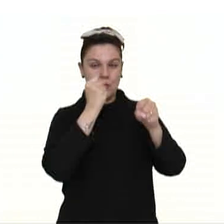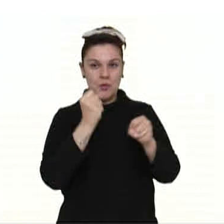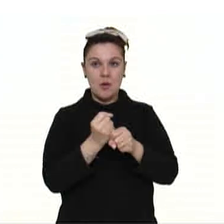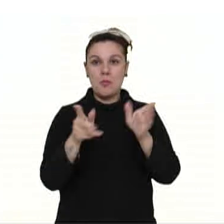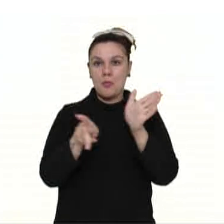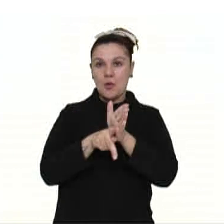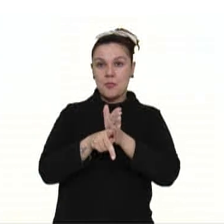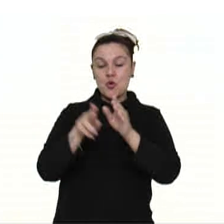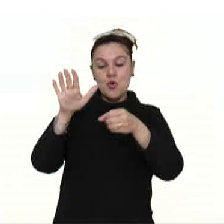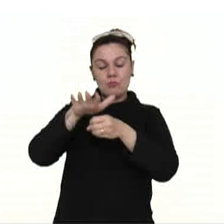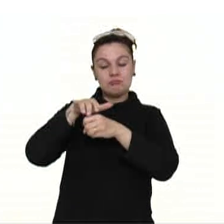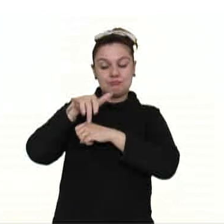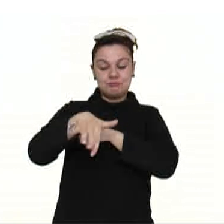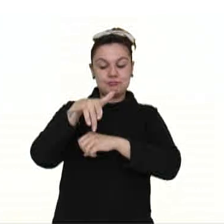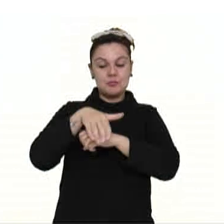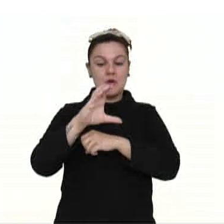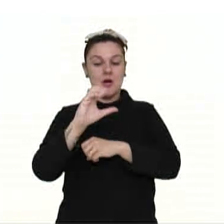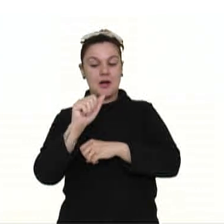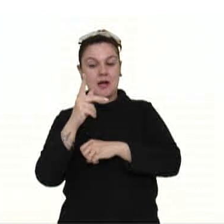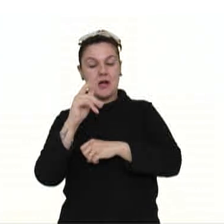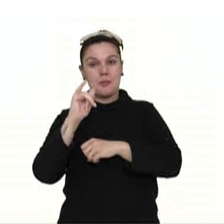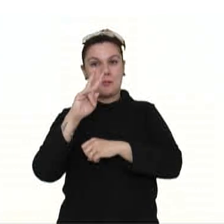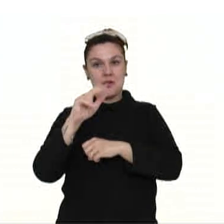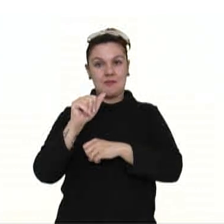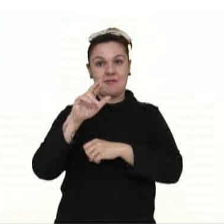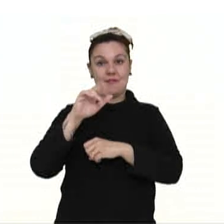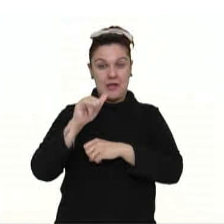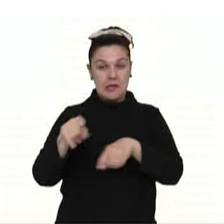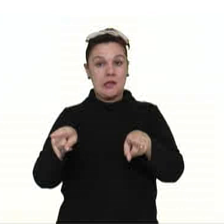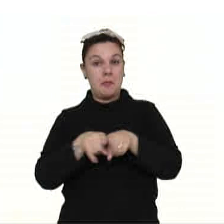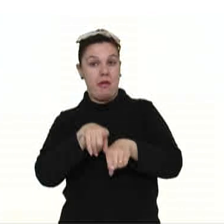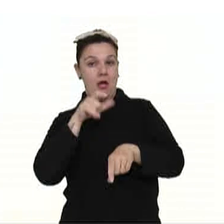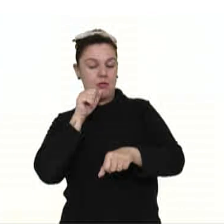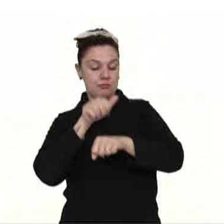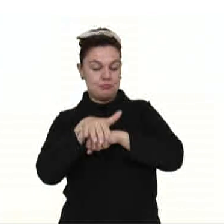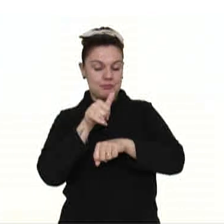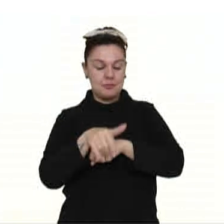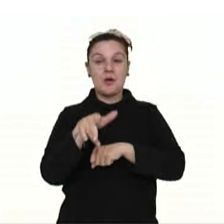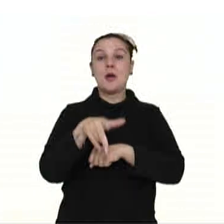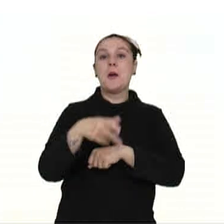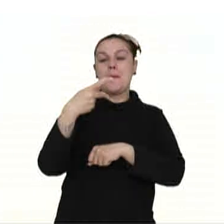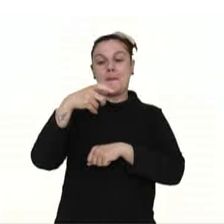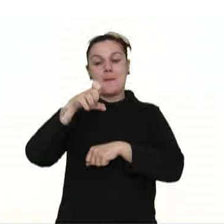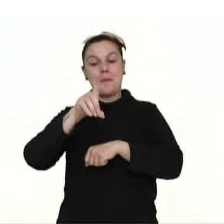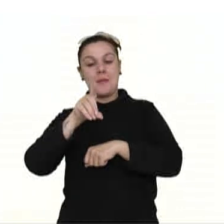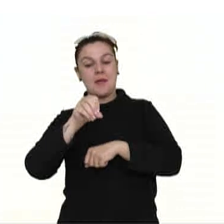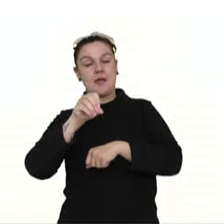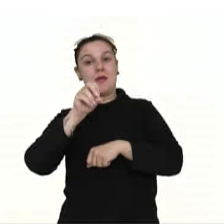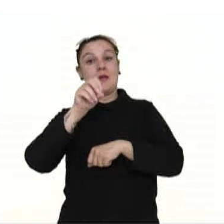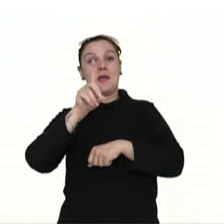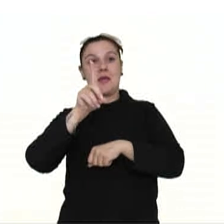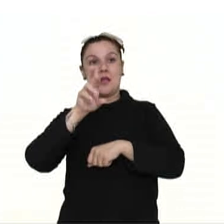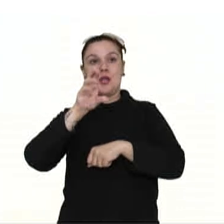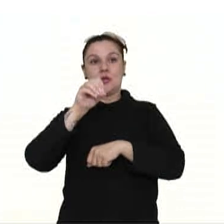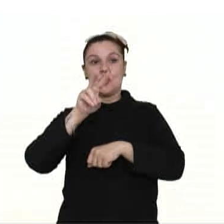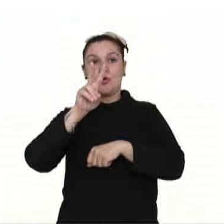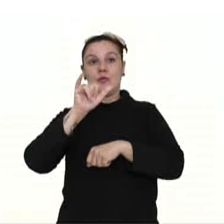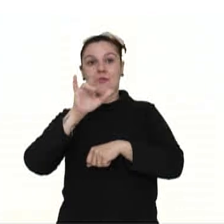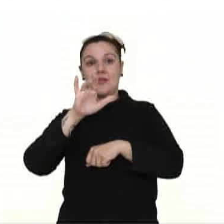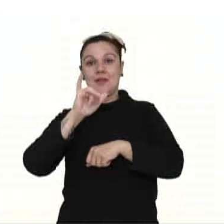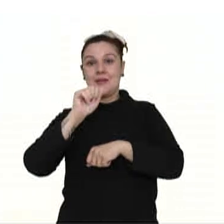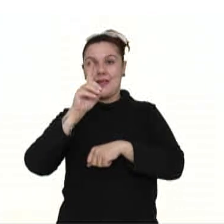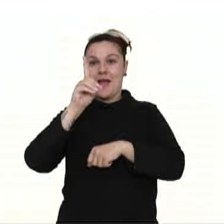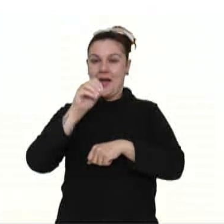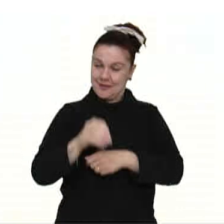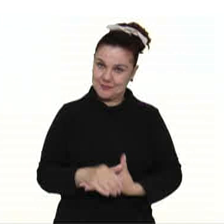usina Capivari Cachoeira, a usina hidrelétrica Governador Pedro Viriato. Ai, que nome grande. Os